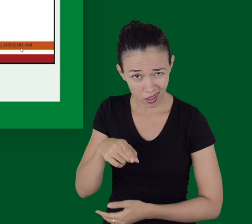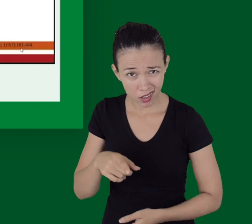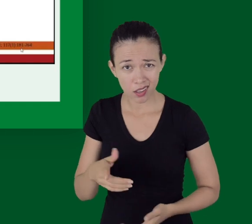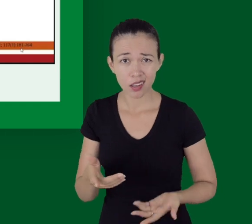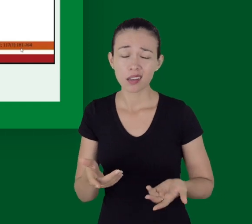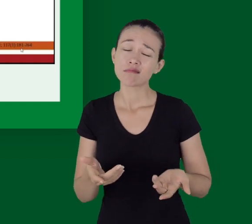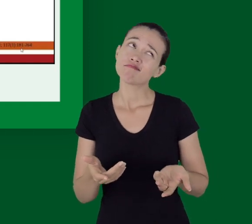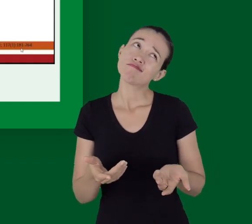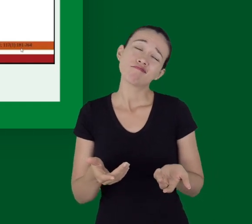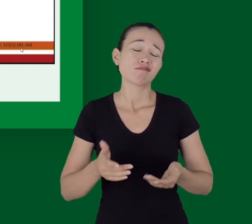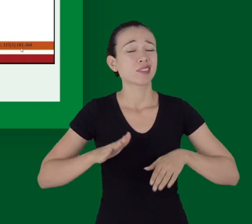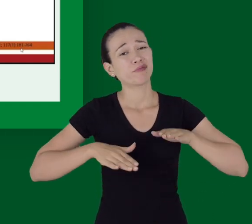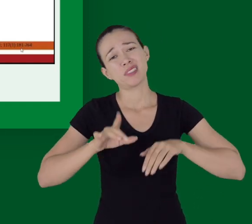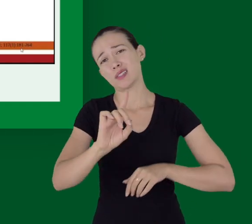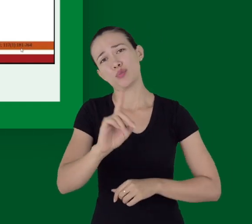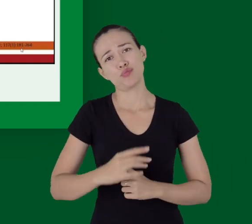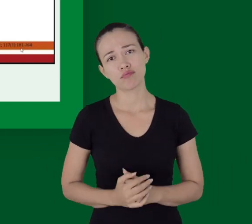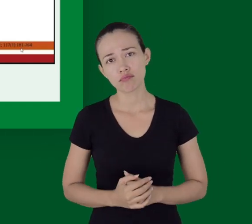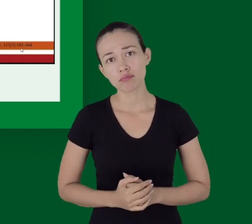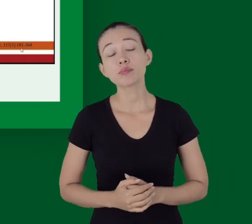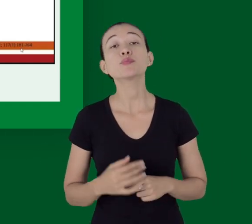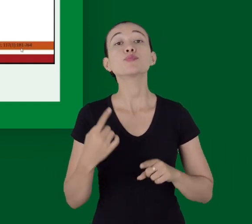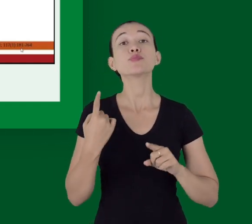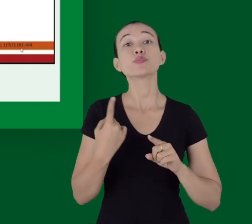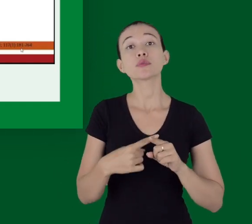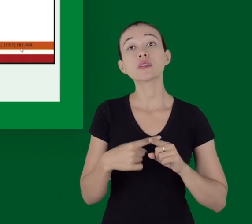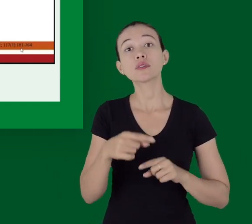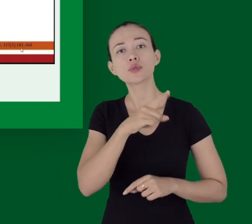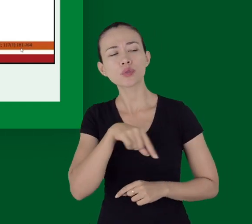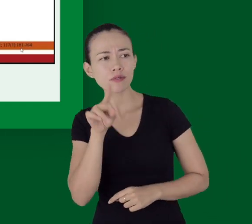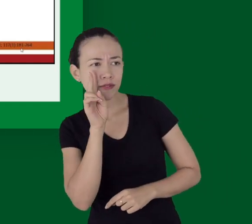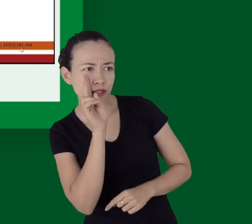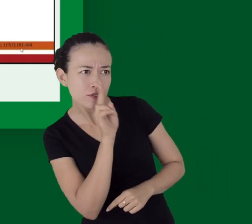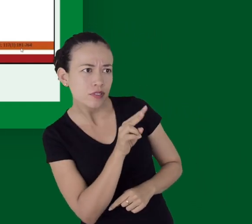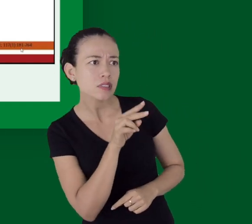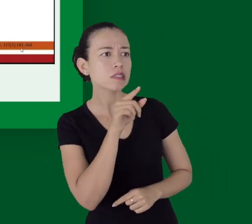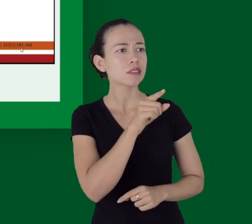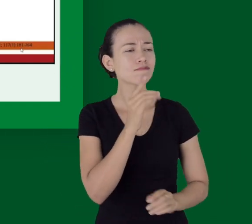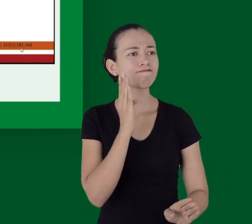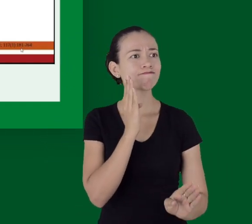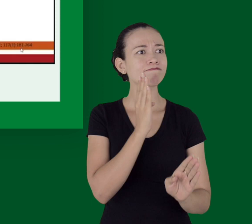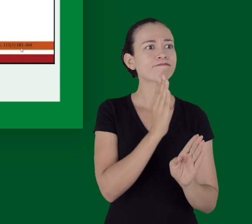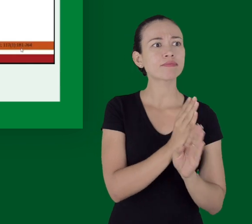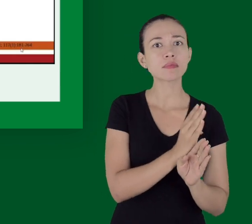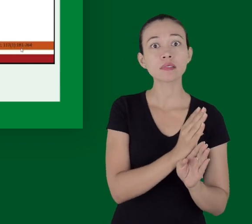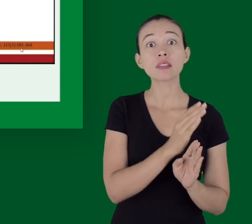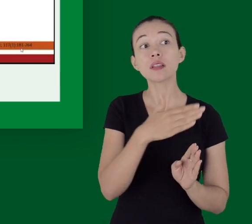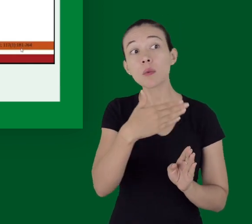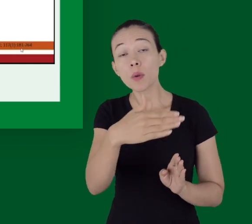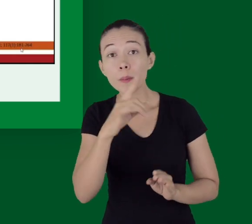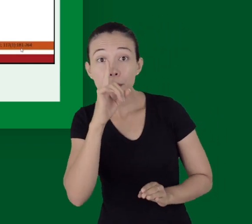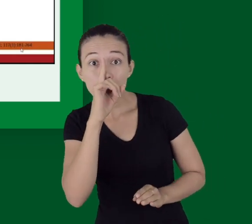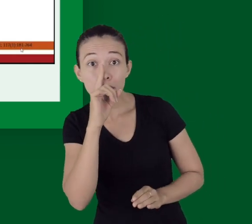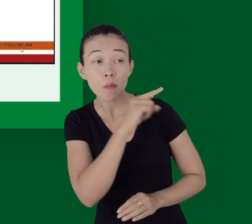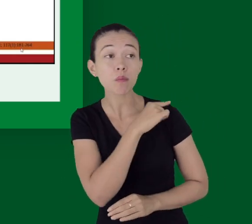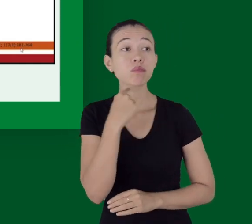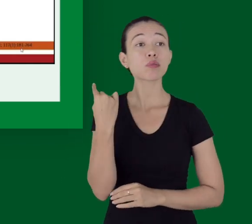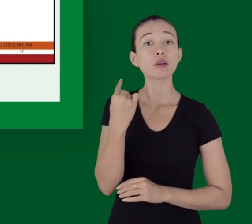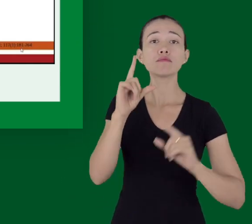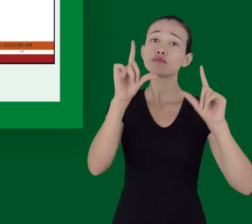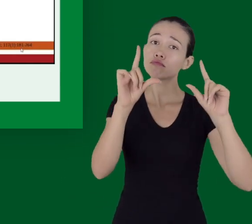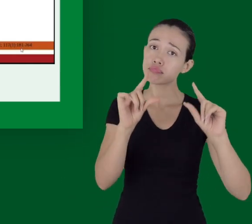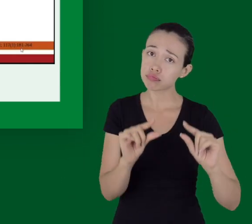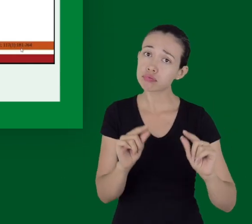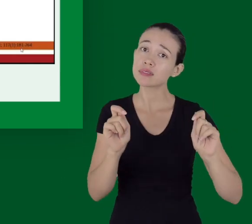correndo para o hospital? Às vezes não. A maioria dos casos é para a gente descartar algum diagnóstico de maior risco de morte,